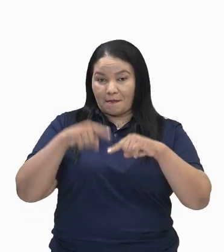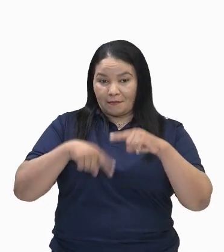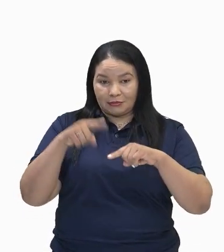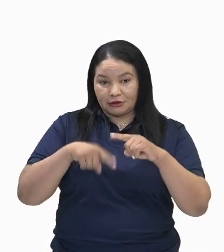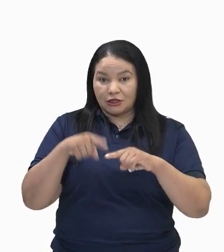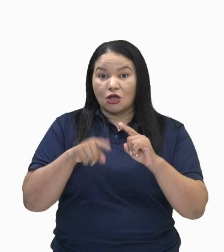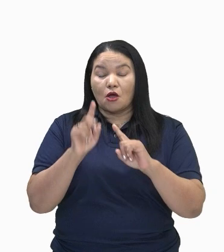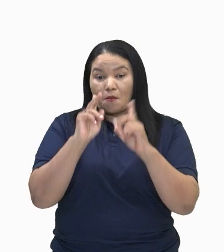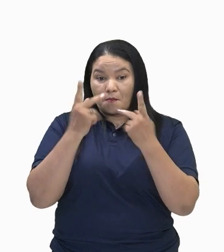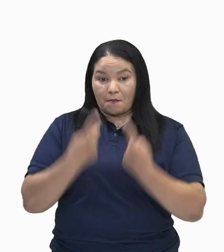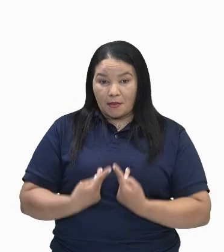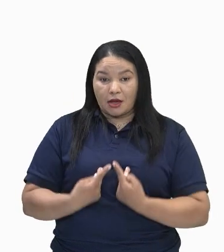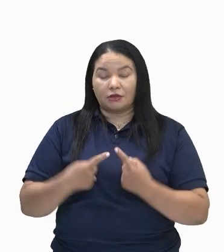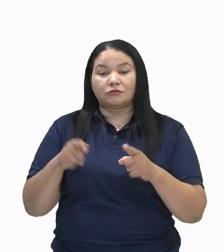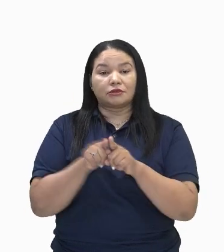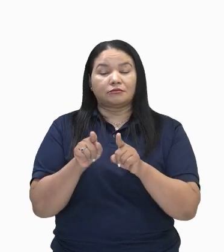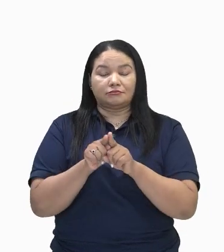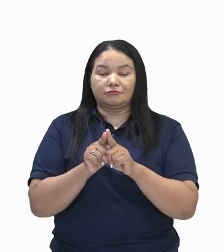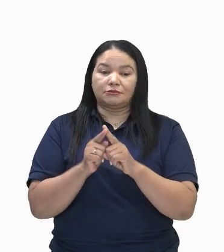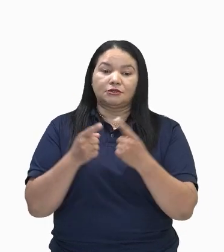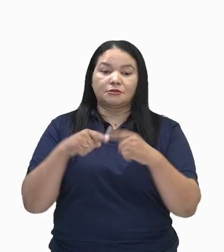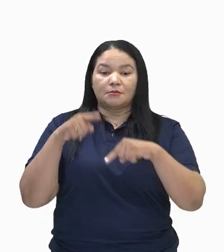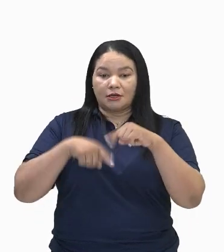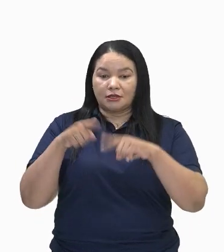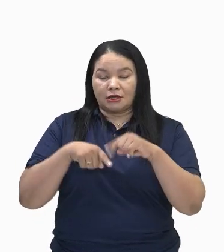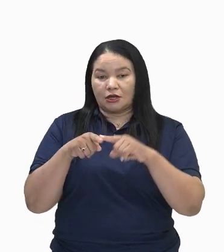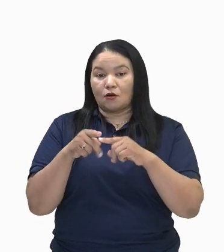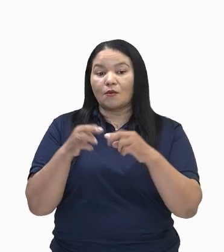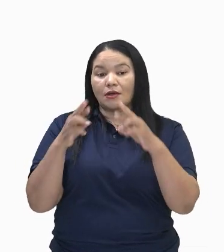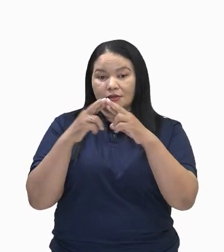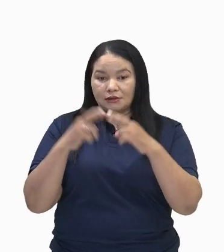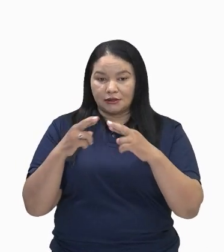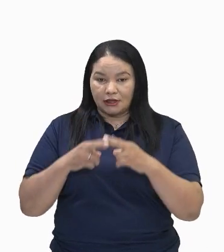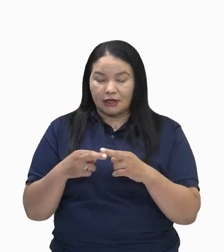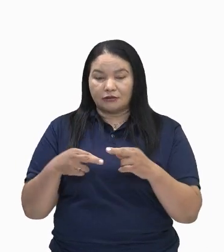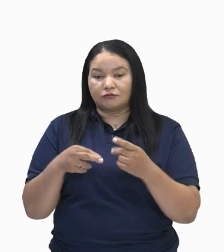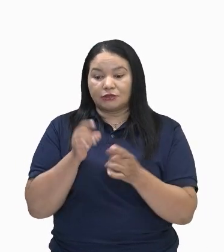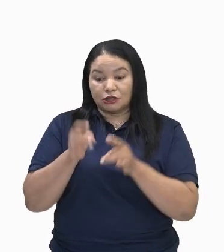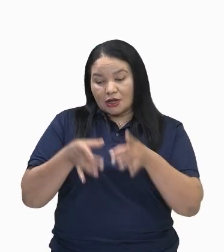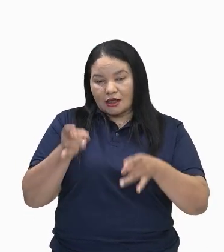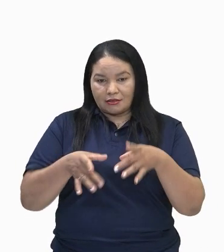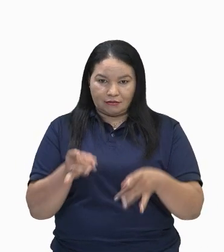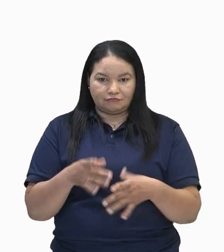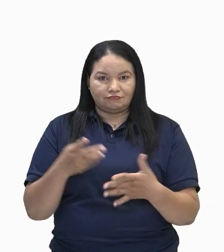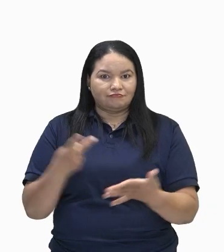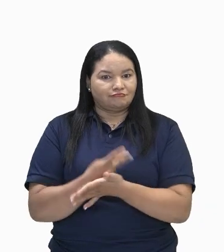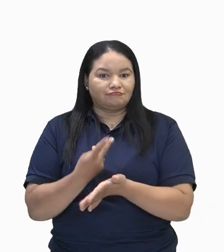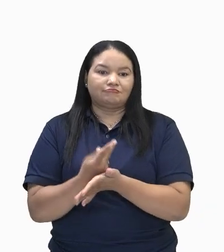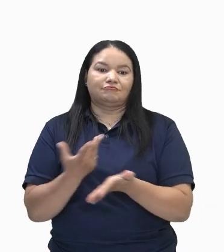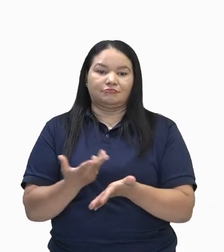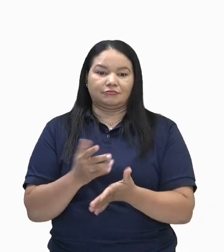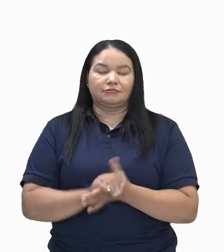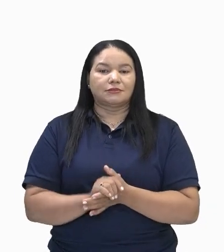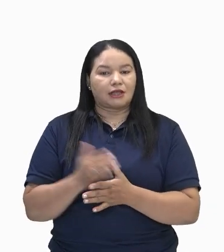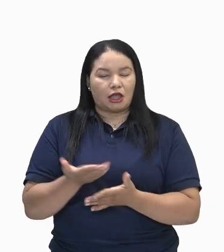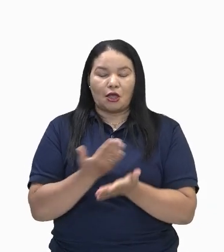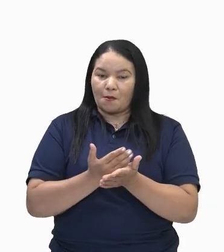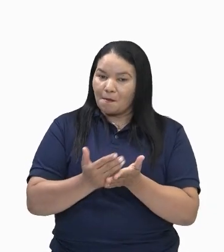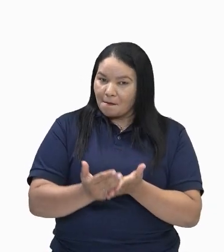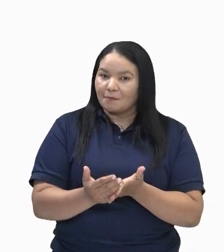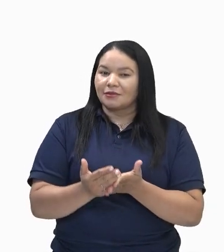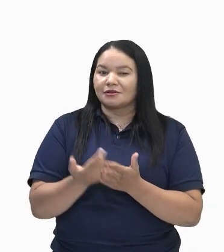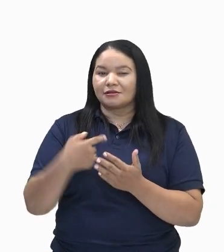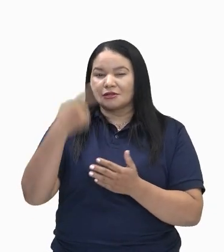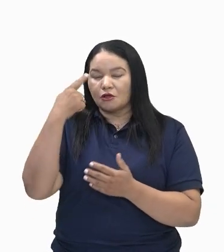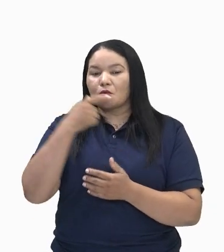humano com materiais recicláveis descartados de forma inadequada, né? É assim que começa a história. O